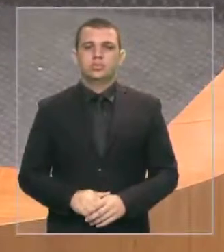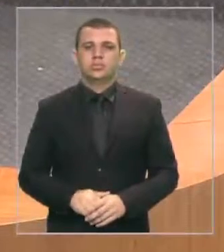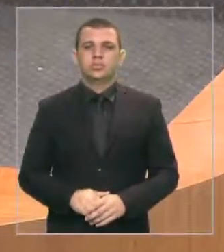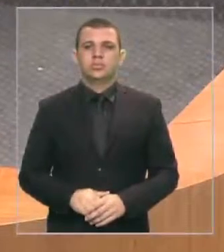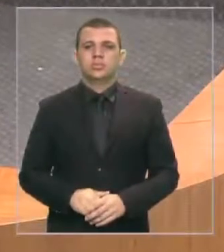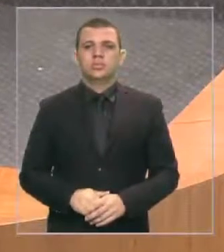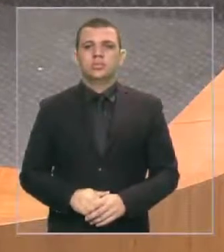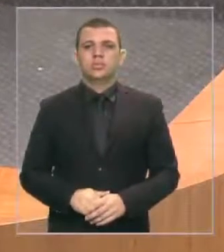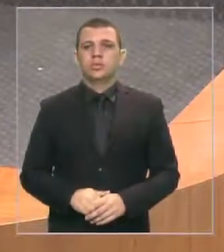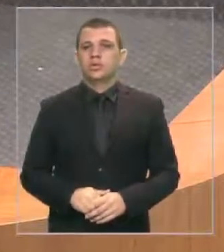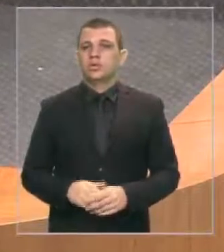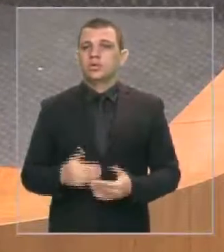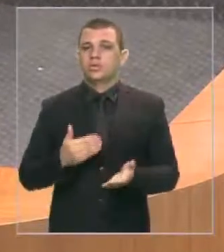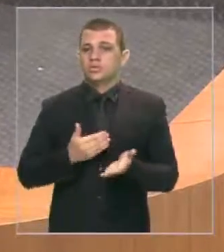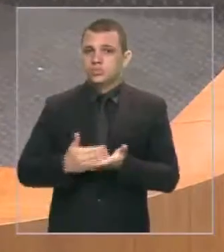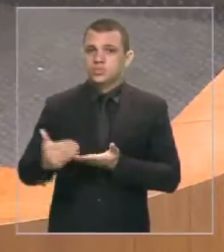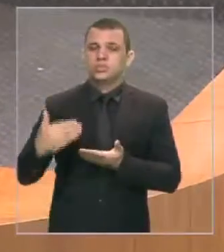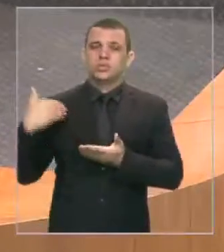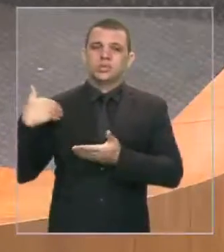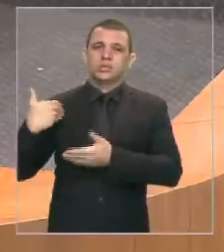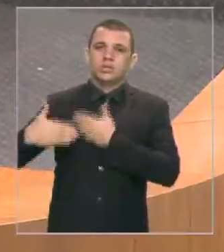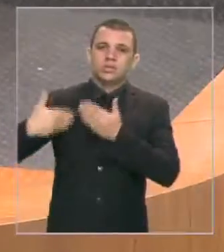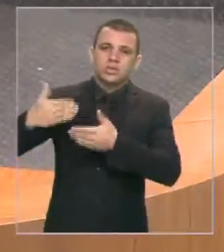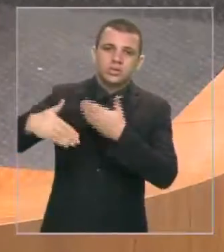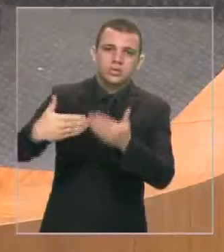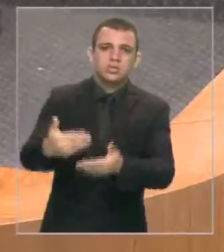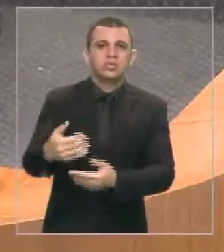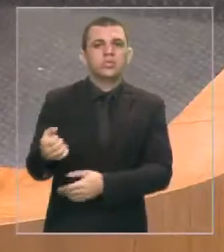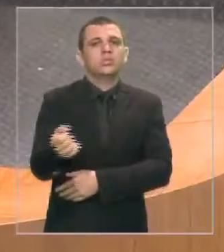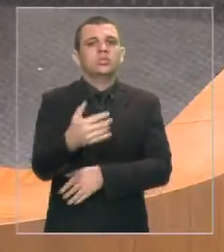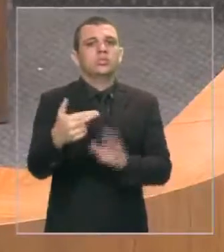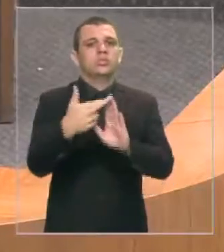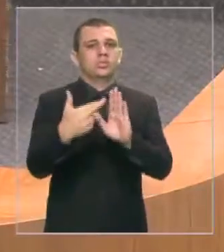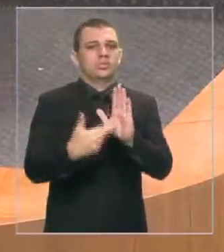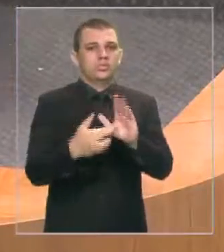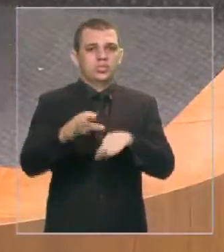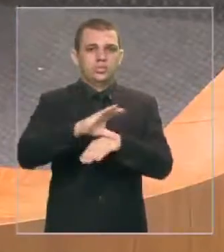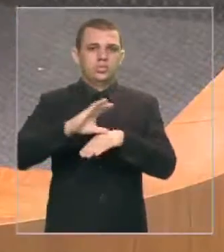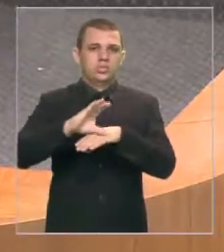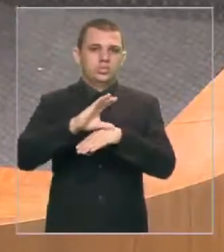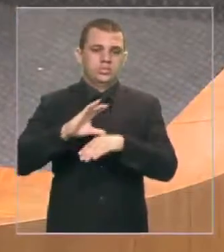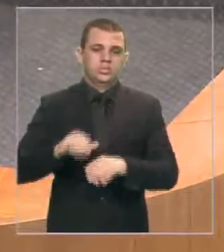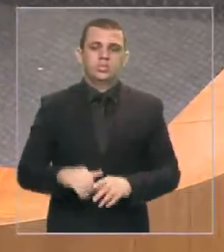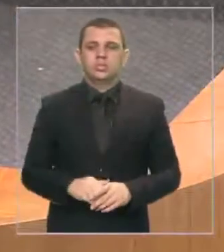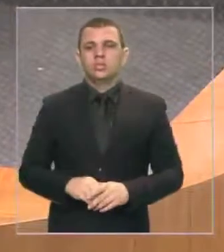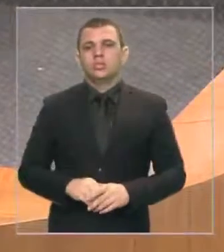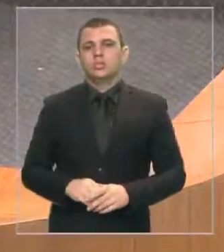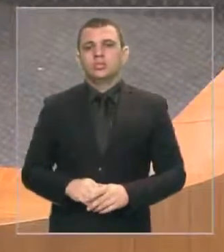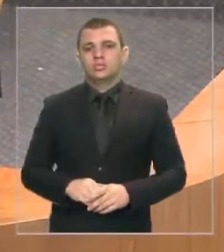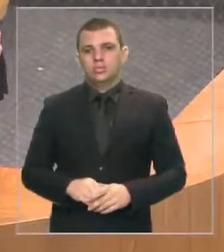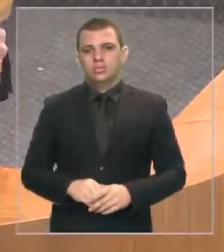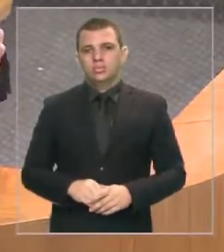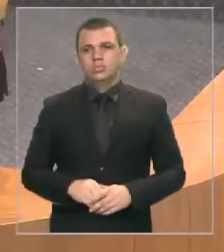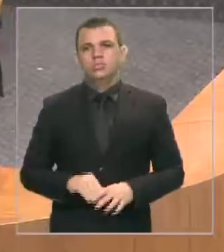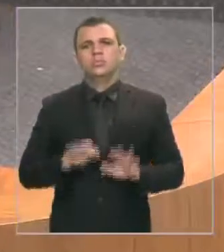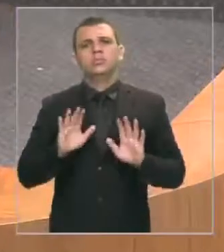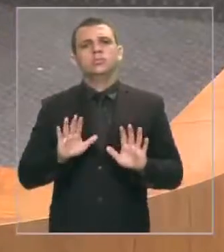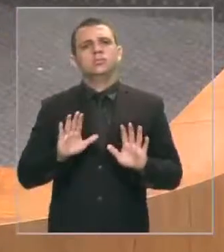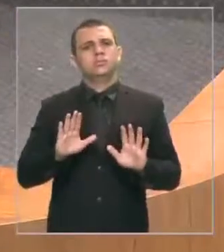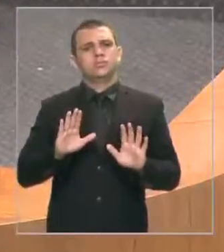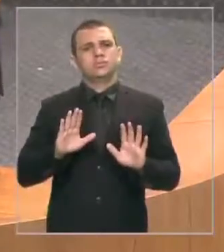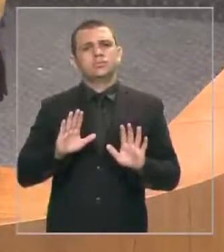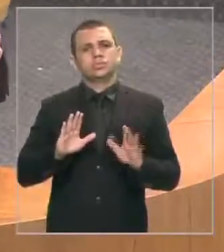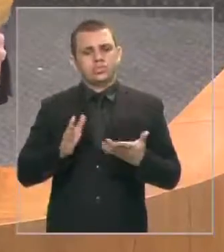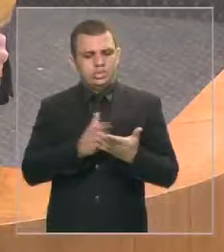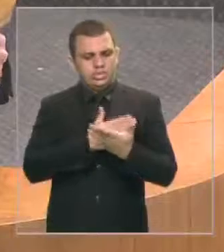Origem, Evolução e Novo Regime Constitucional. Mas o que chama atenção nesse